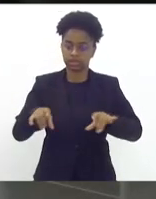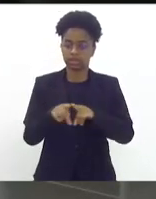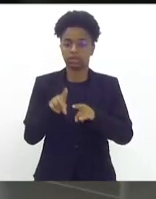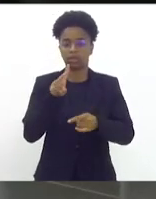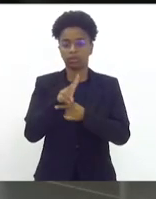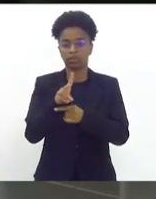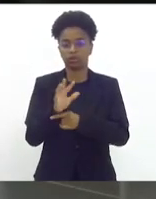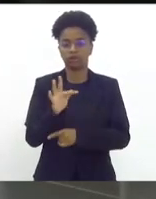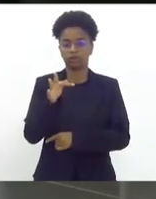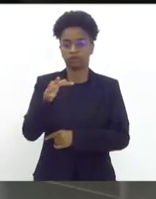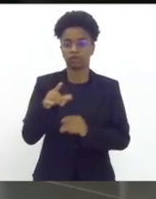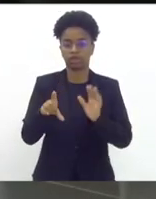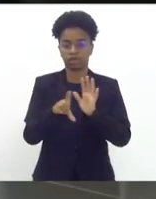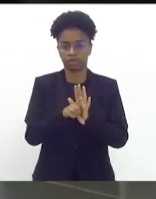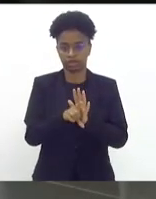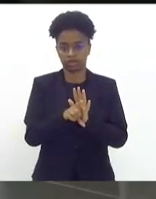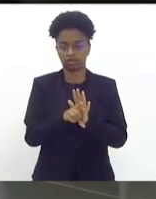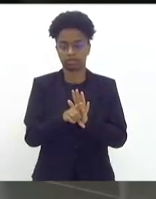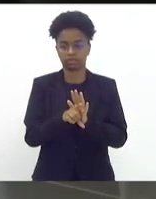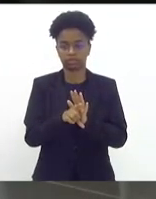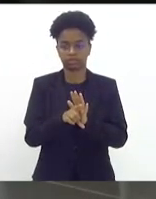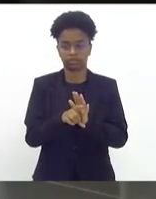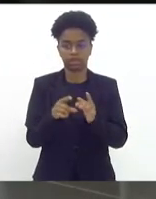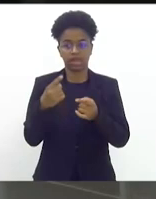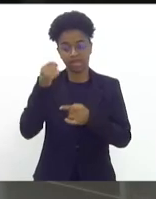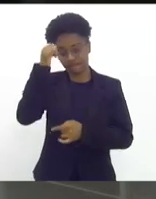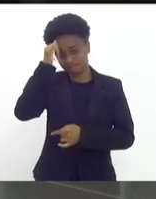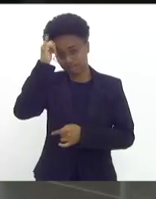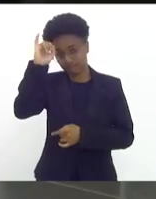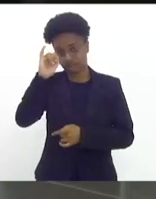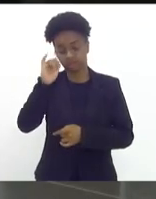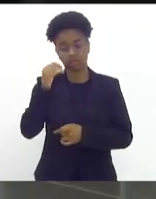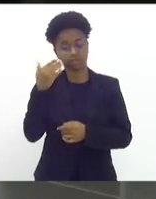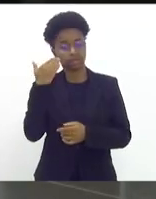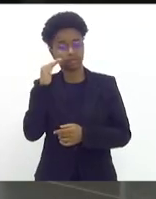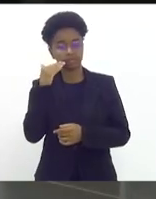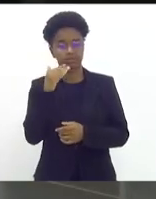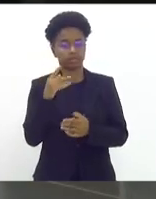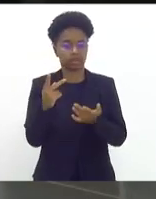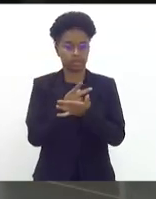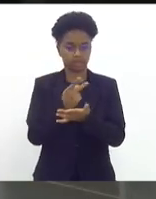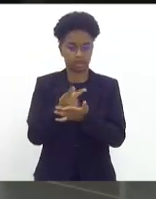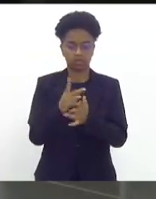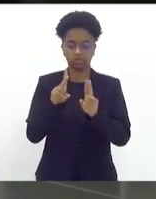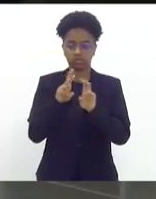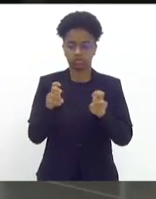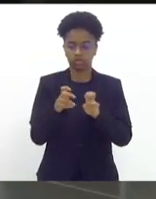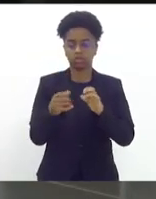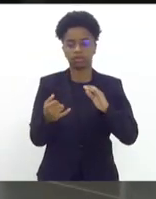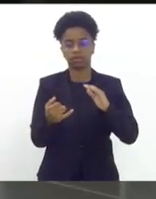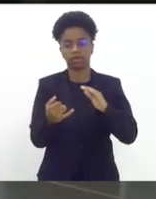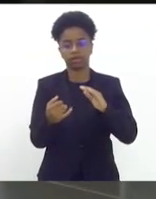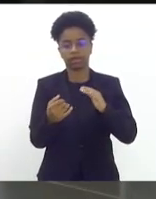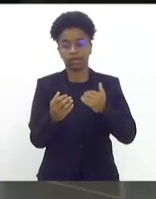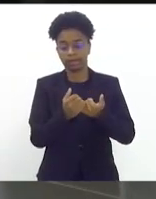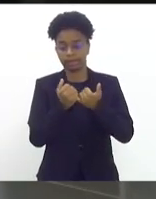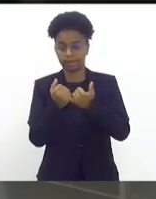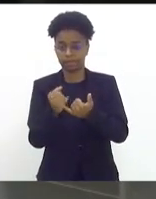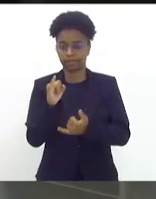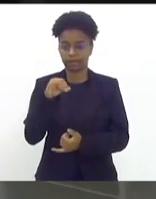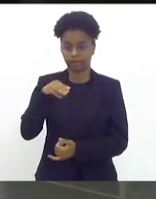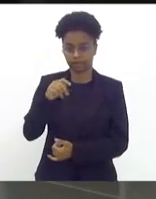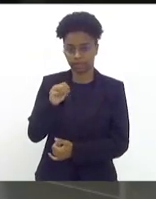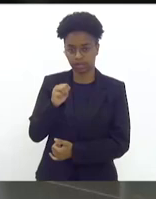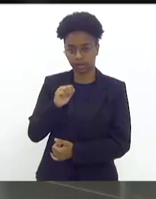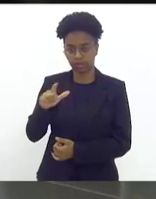futura lei, salvaguardando de interpretação inadequada do Instituto do Patrimônio Imaterial e Material. Então, parecer é pela